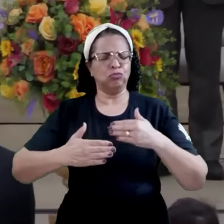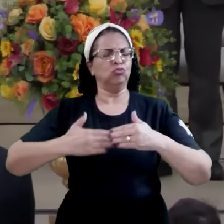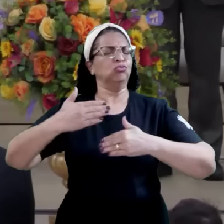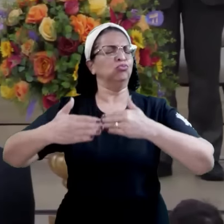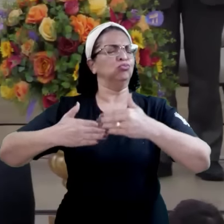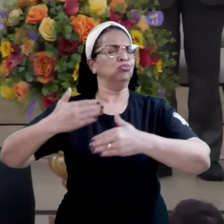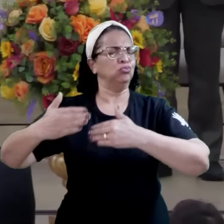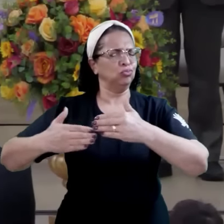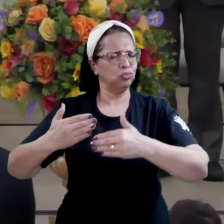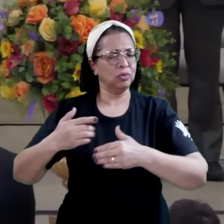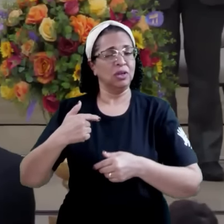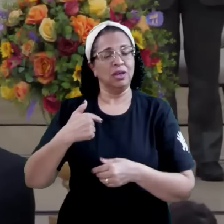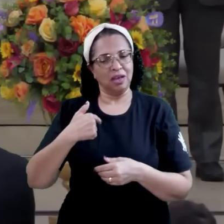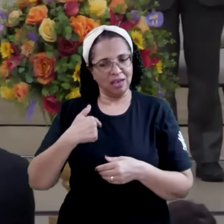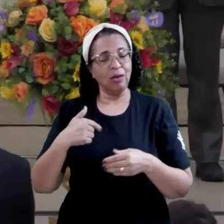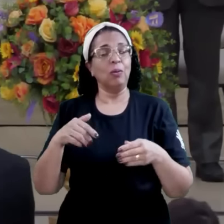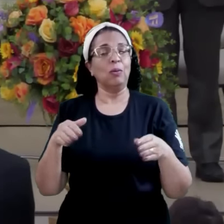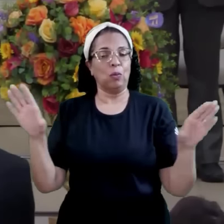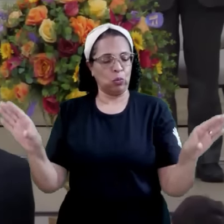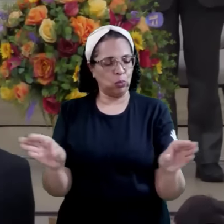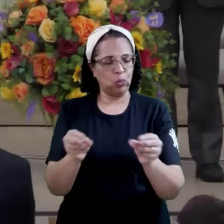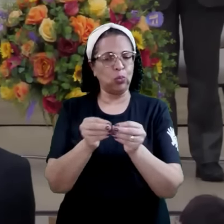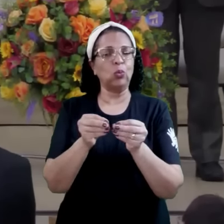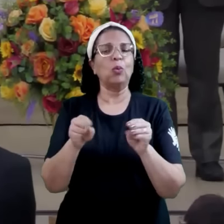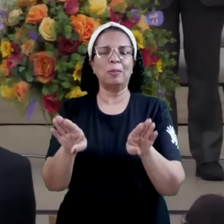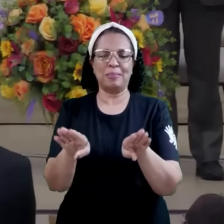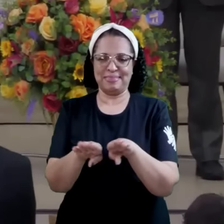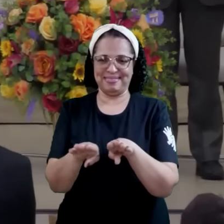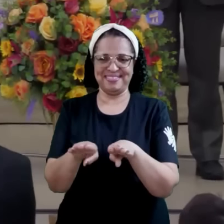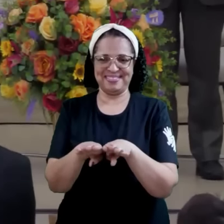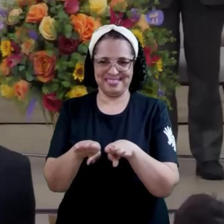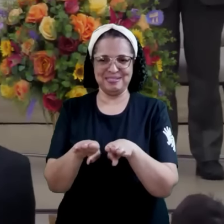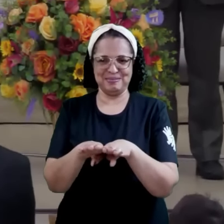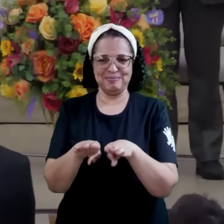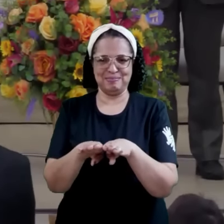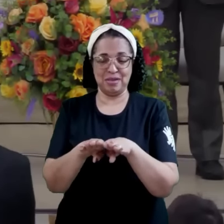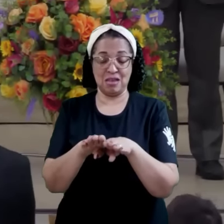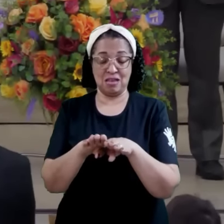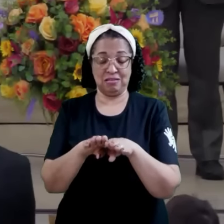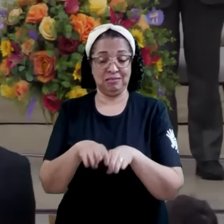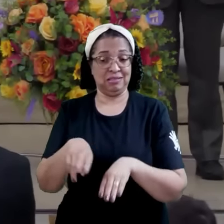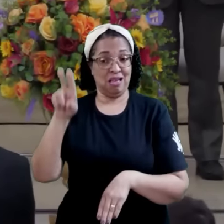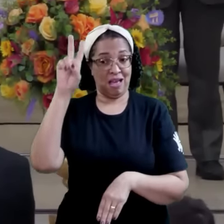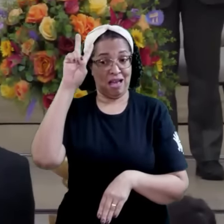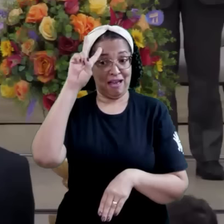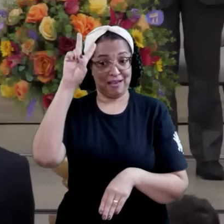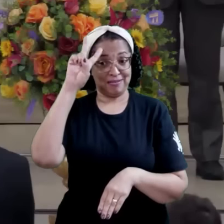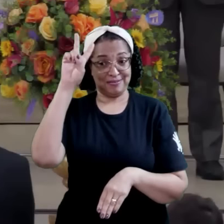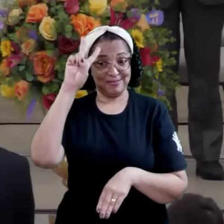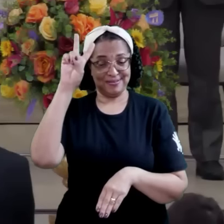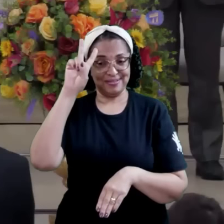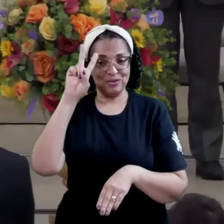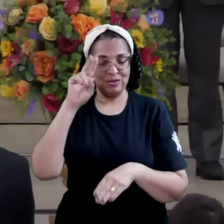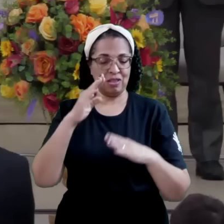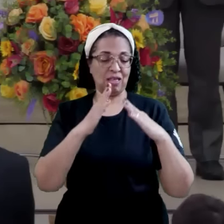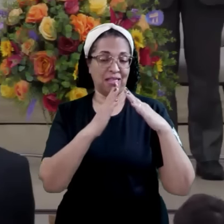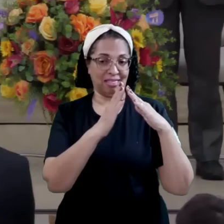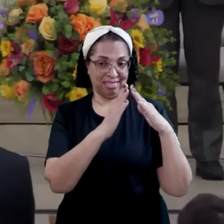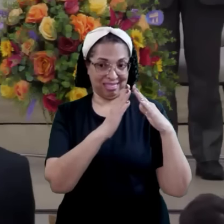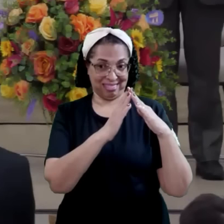parte e ajudando a escrever a história deste lindo Ministério quero agradecer a Deus pela vida do nosso pastor